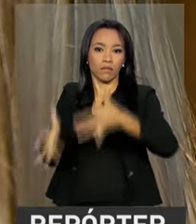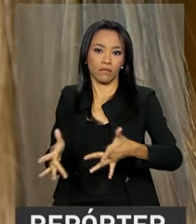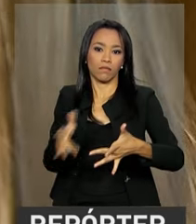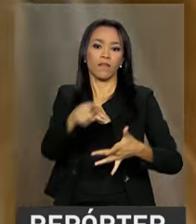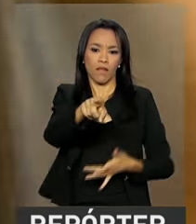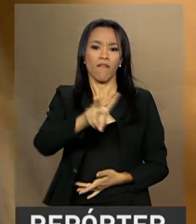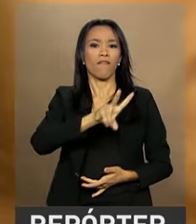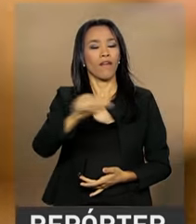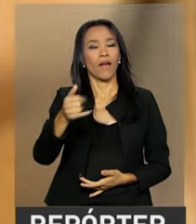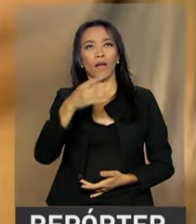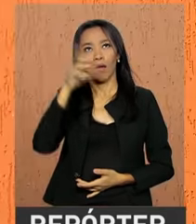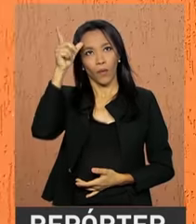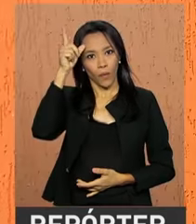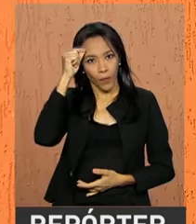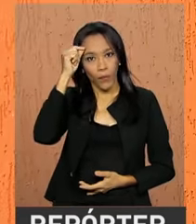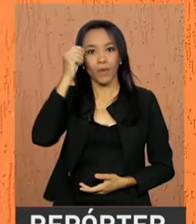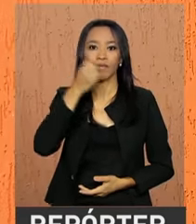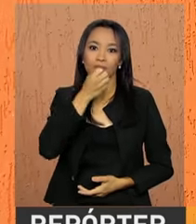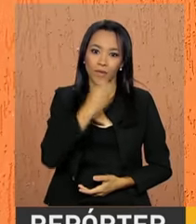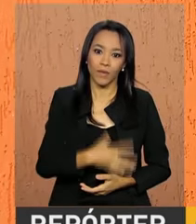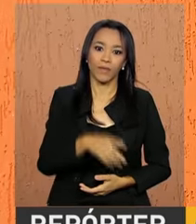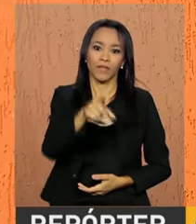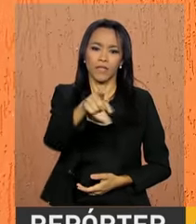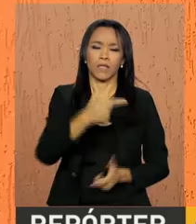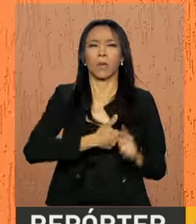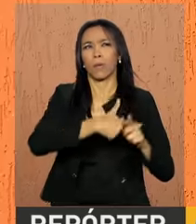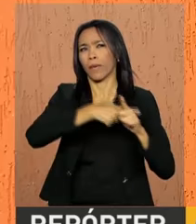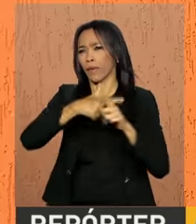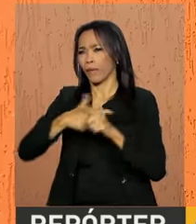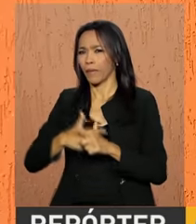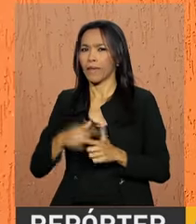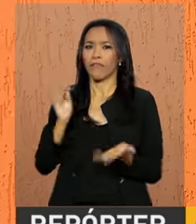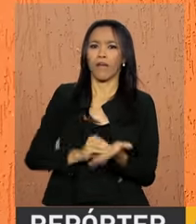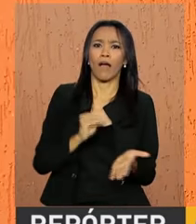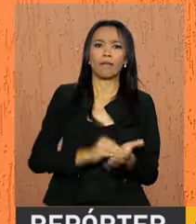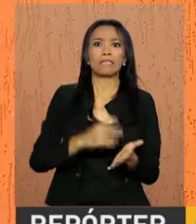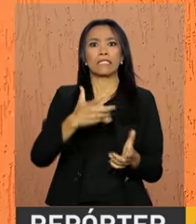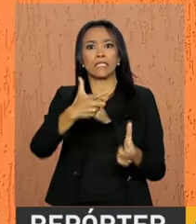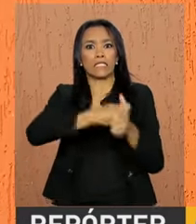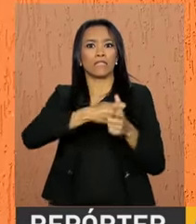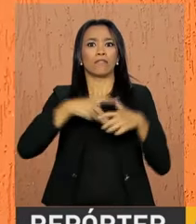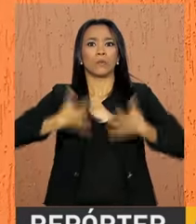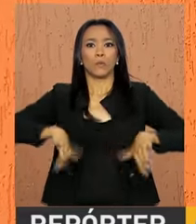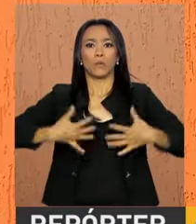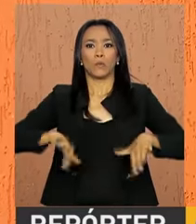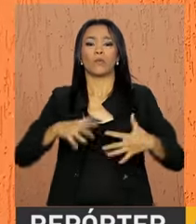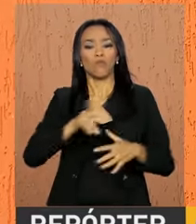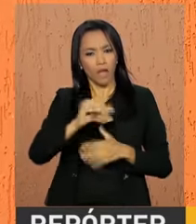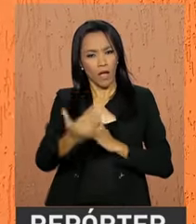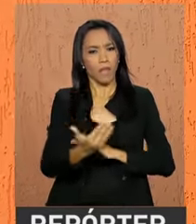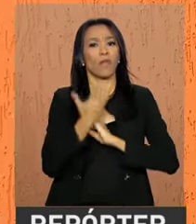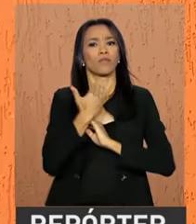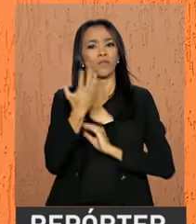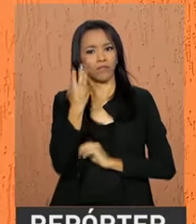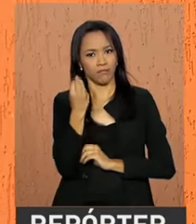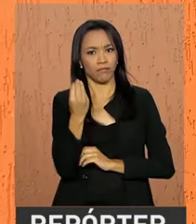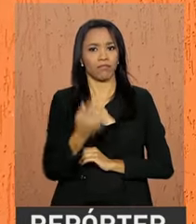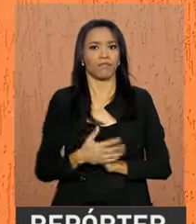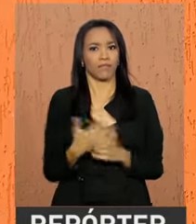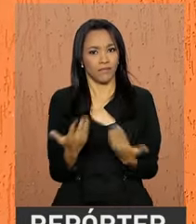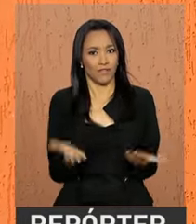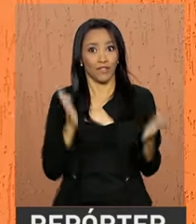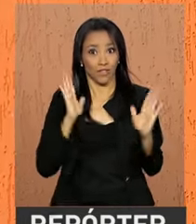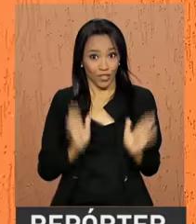vai chegar em boa hora diante da crise e no suas dívidas que adquirir a ajudar muito é então